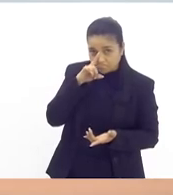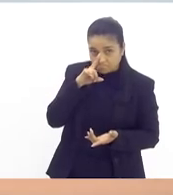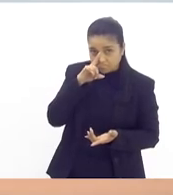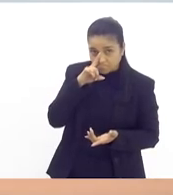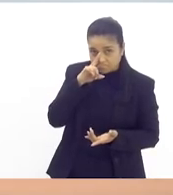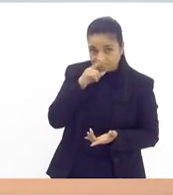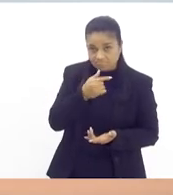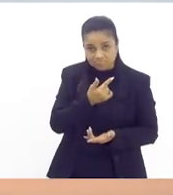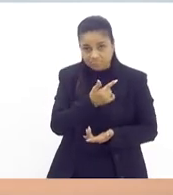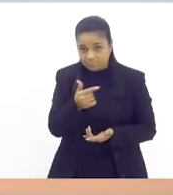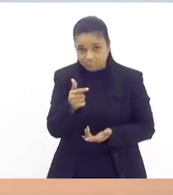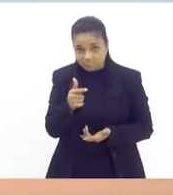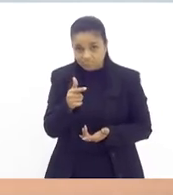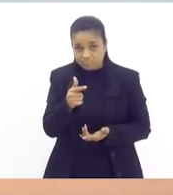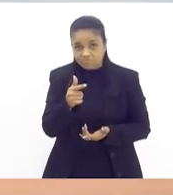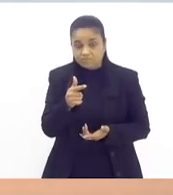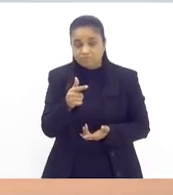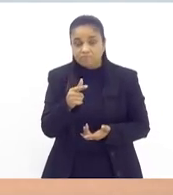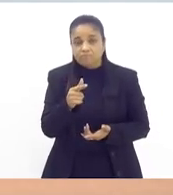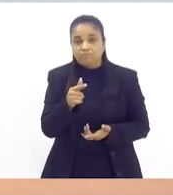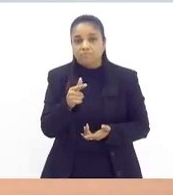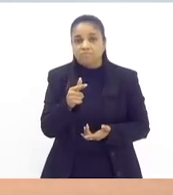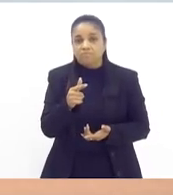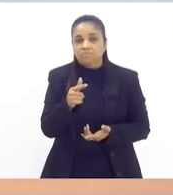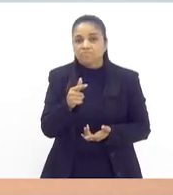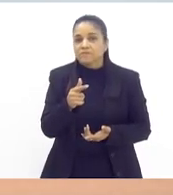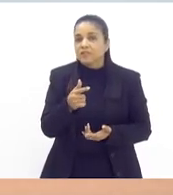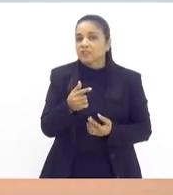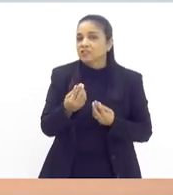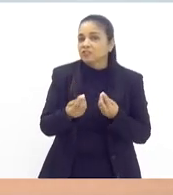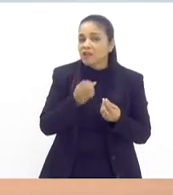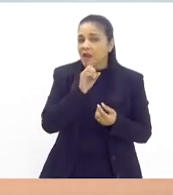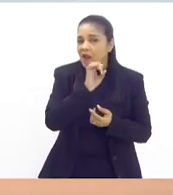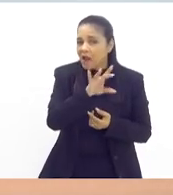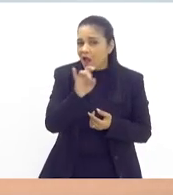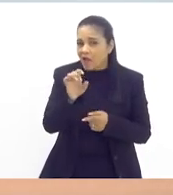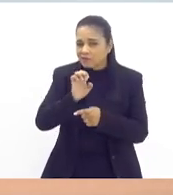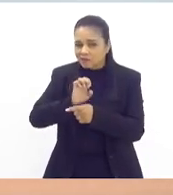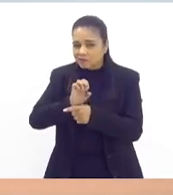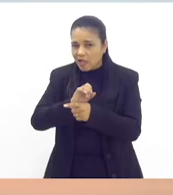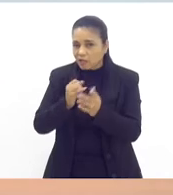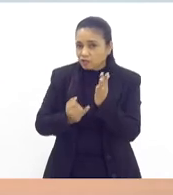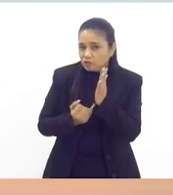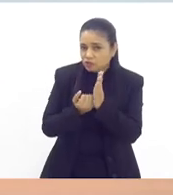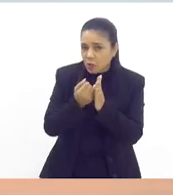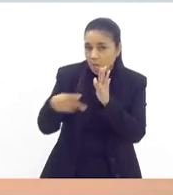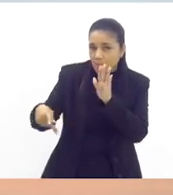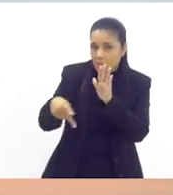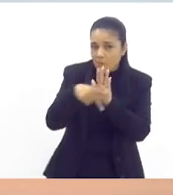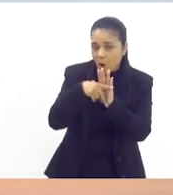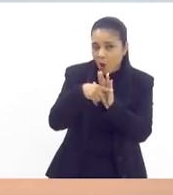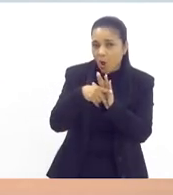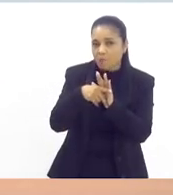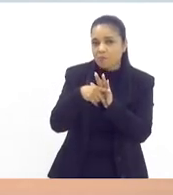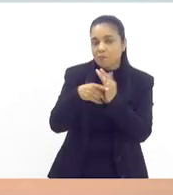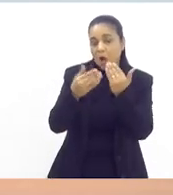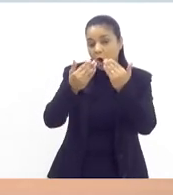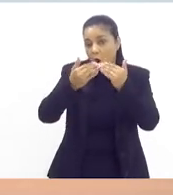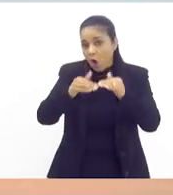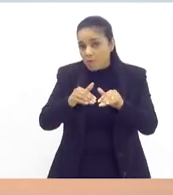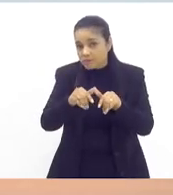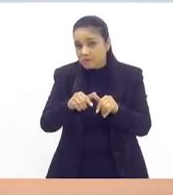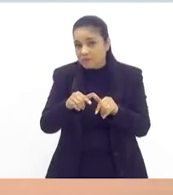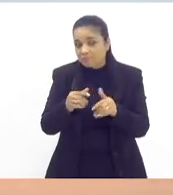vingar essa hipótese que, de cada estado gerir seu imposto com essa câmara de compensação, o risco de